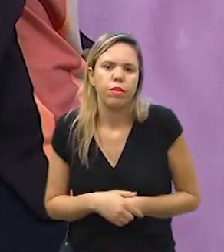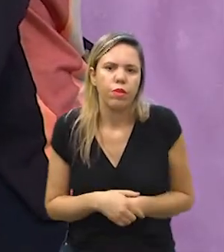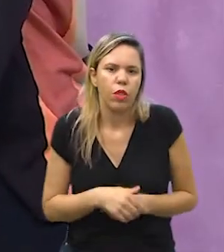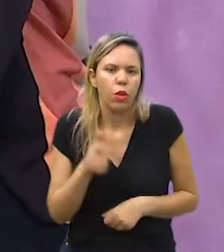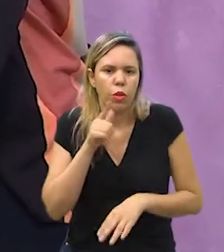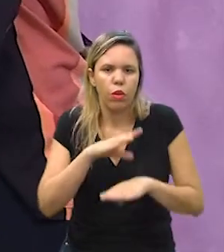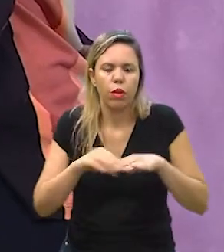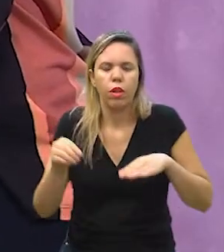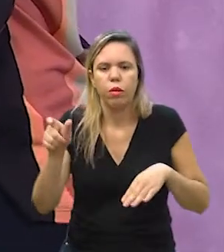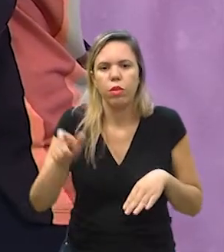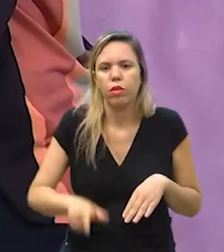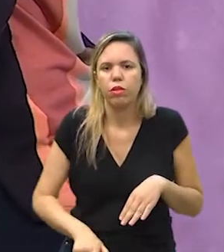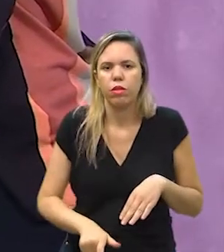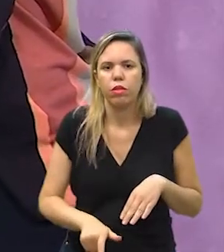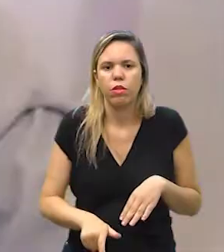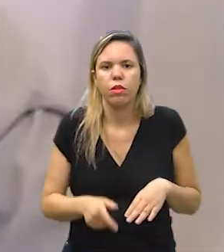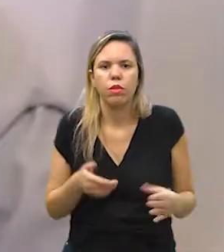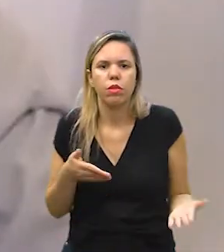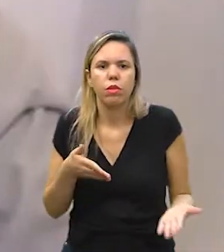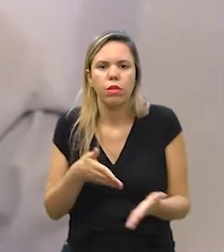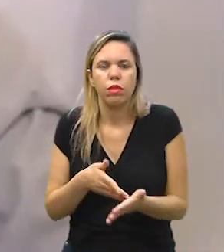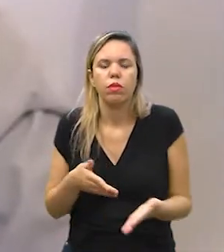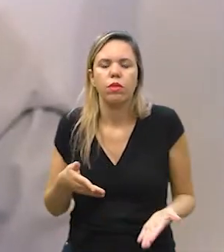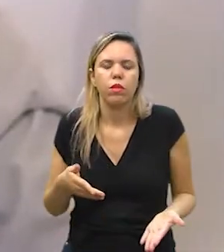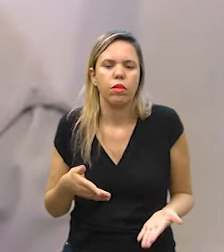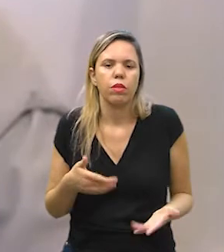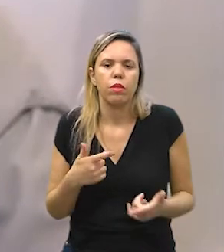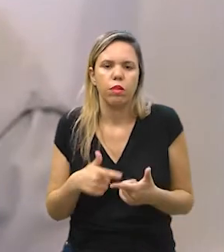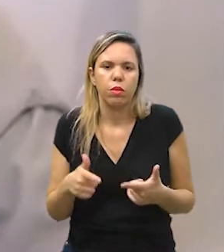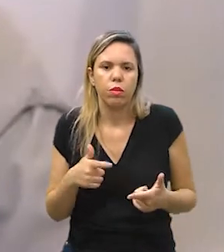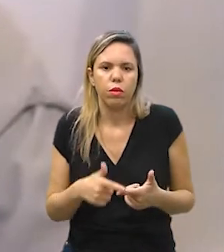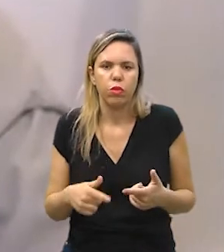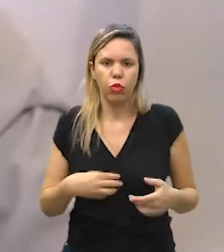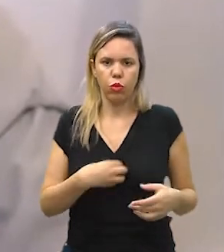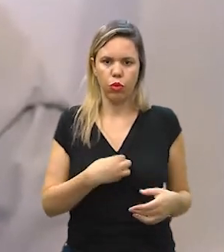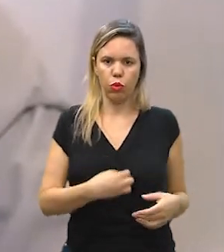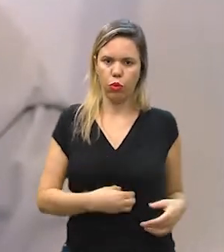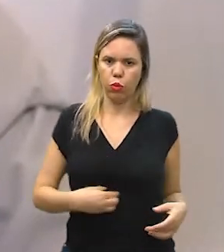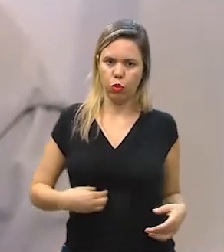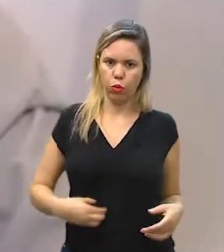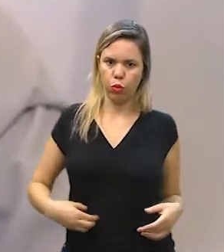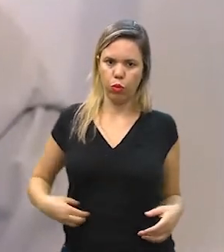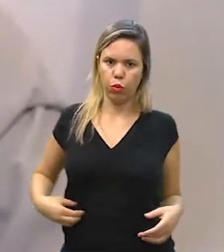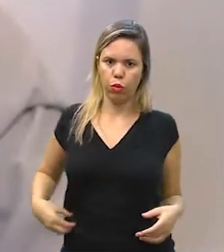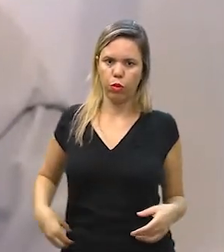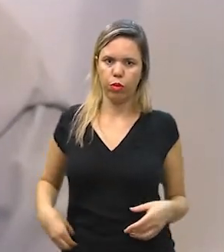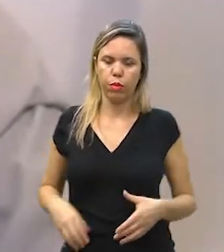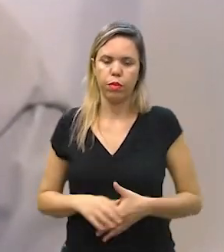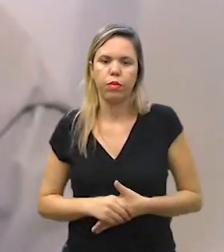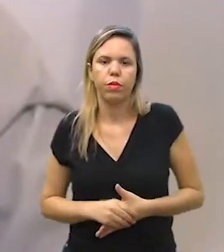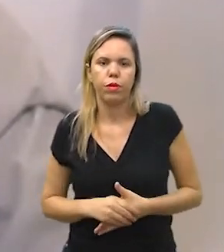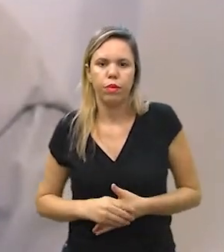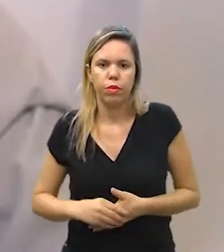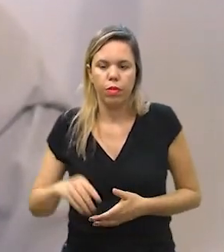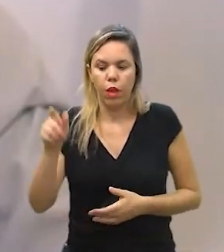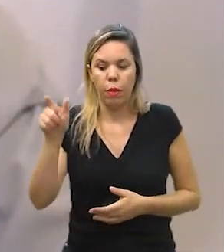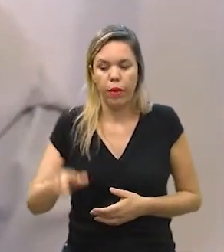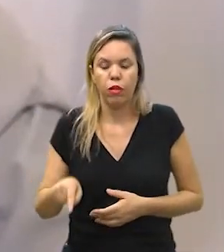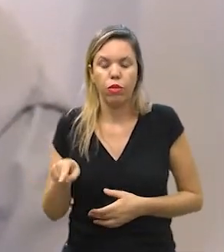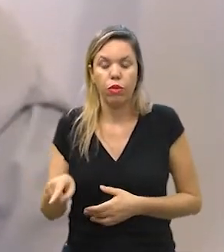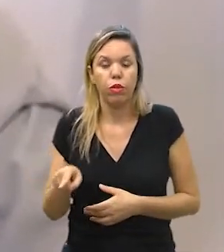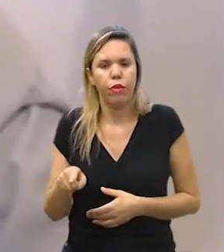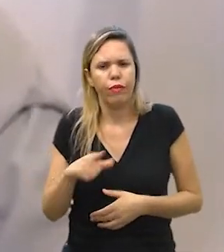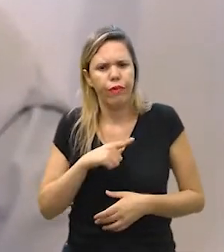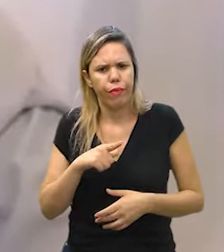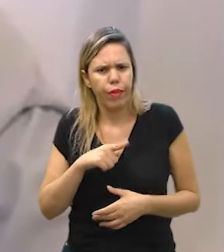o indivíduo, você consegue barrar a progressão do câncer de intestino e, consequentemente, o indivíduo ele vai